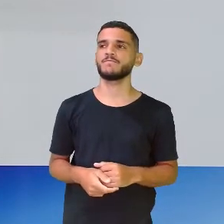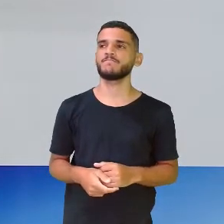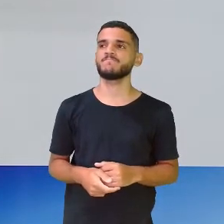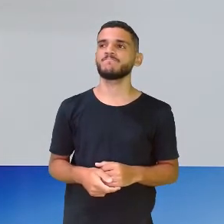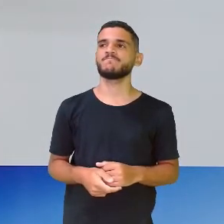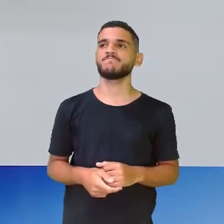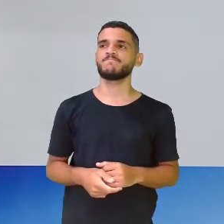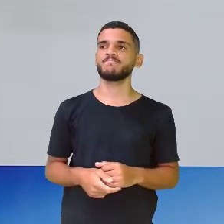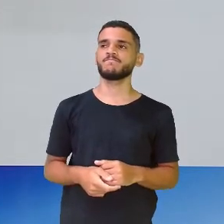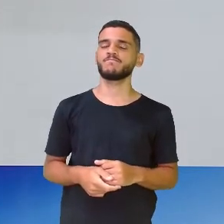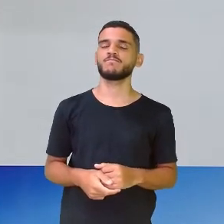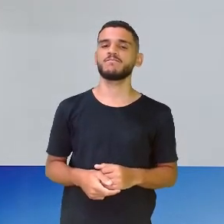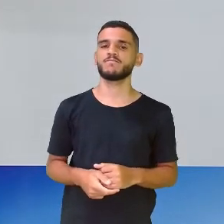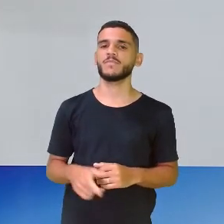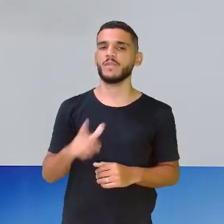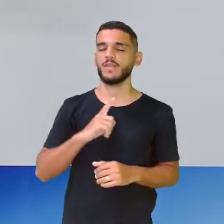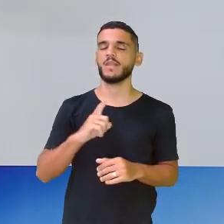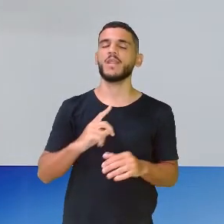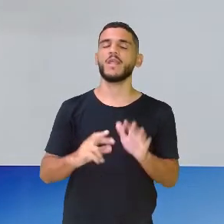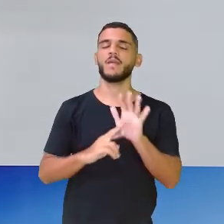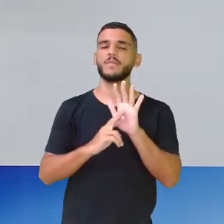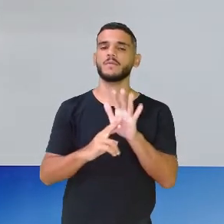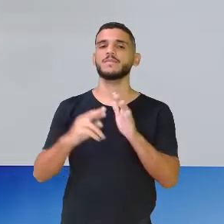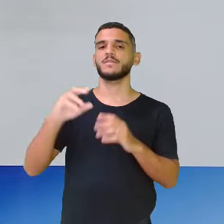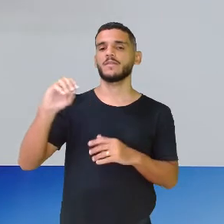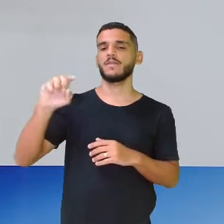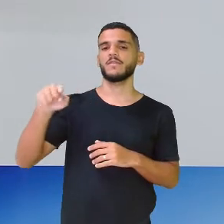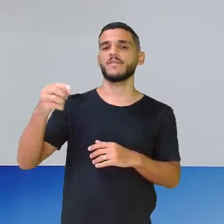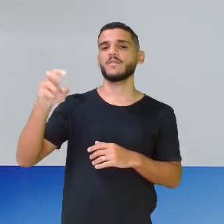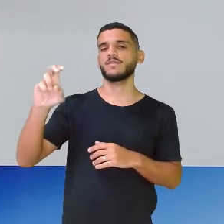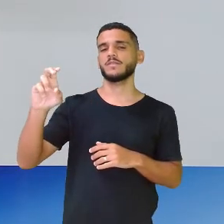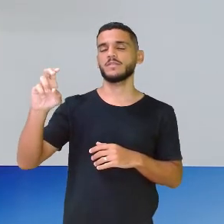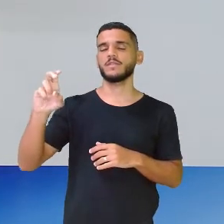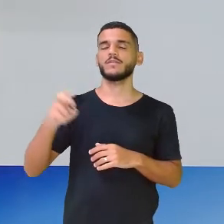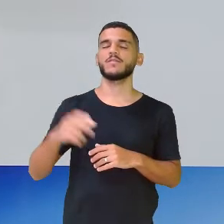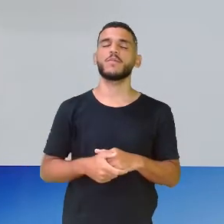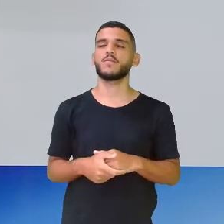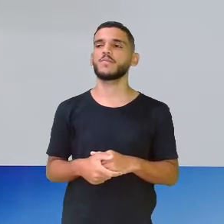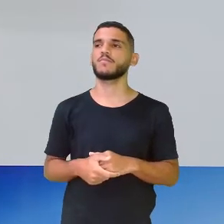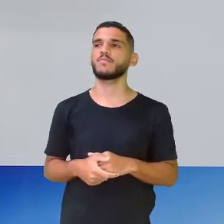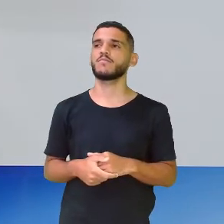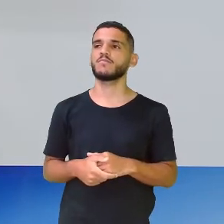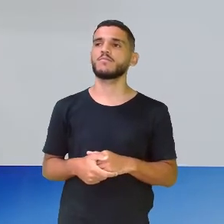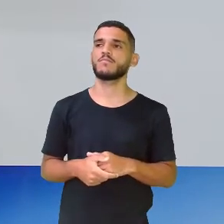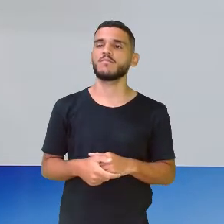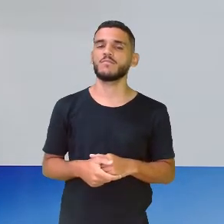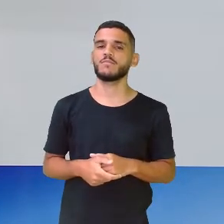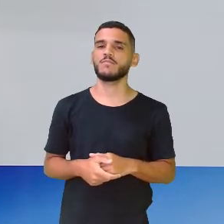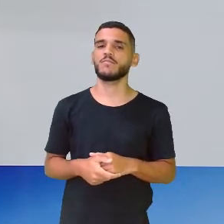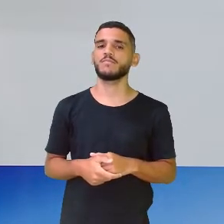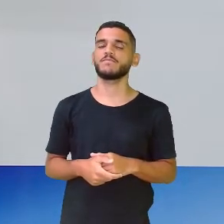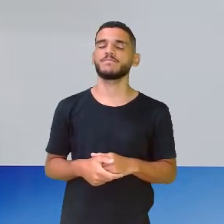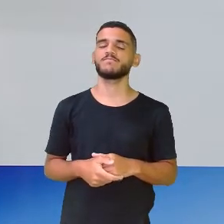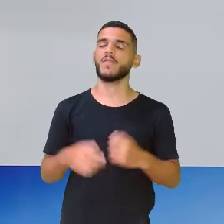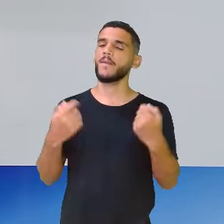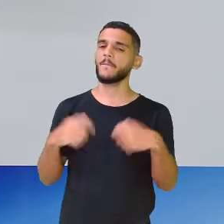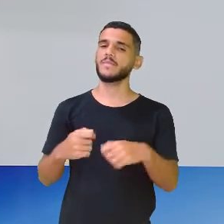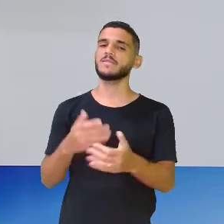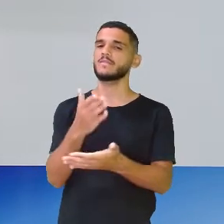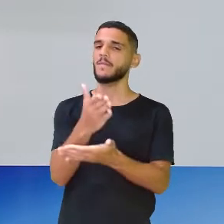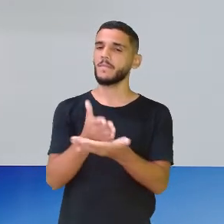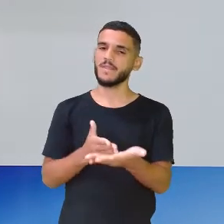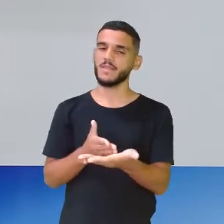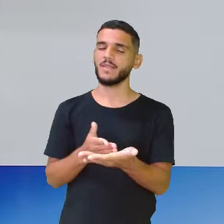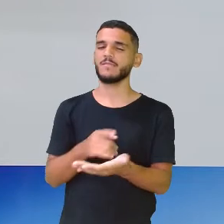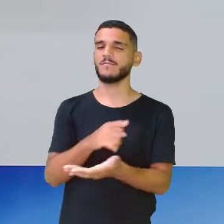embora. Eu tenho uma representação na minha régua daquele número anterior. Eu quero a metade. E você